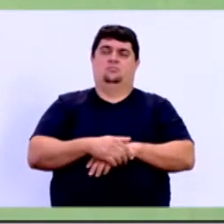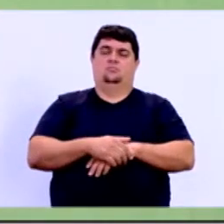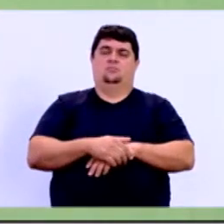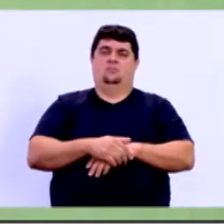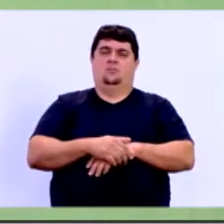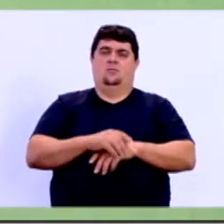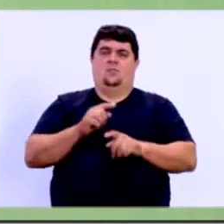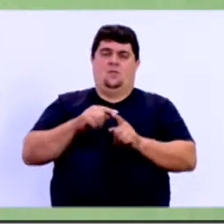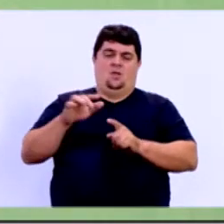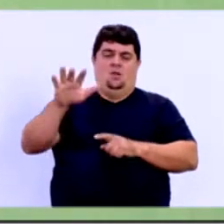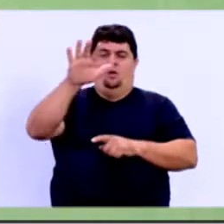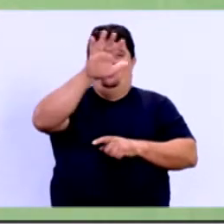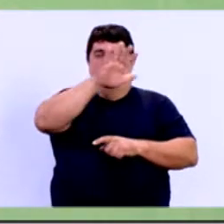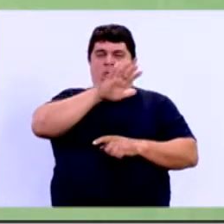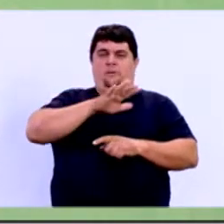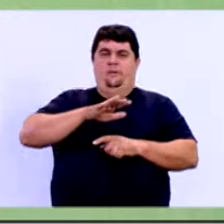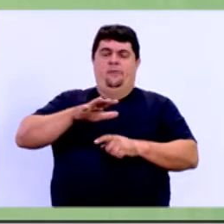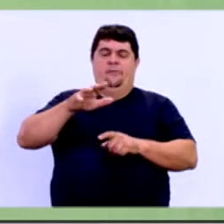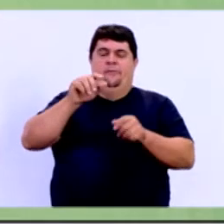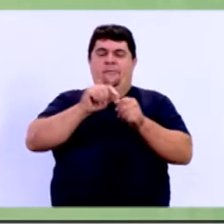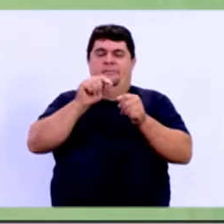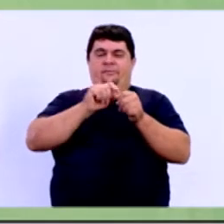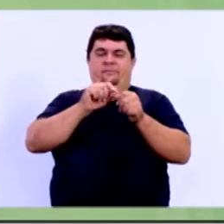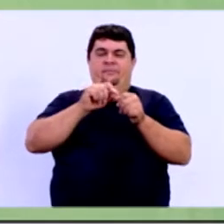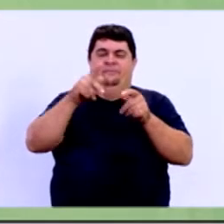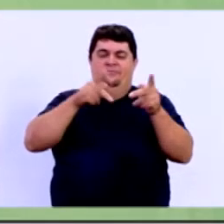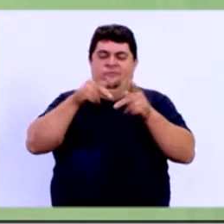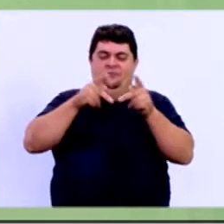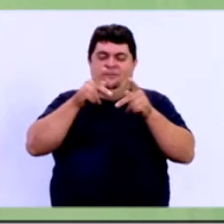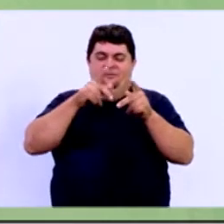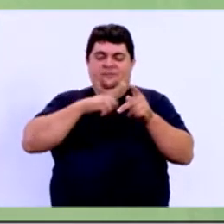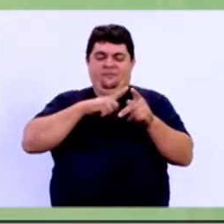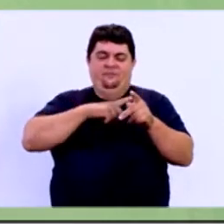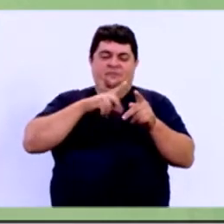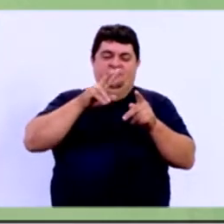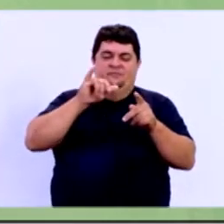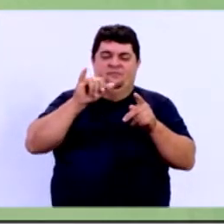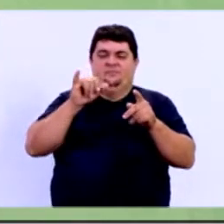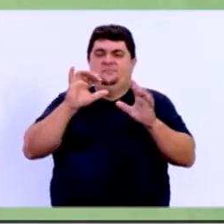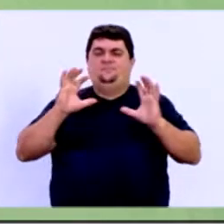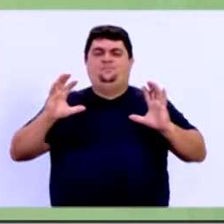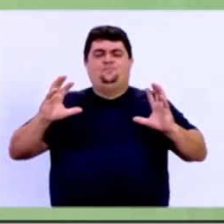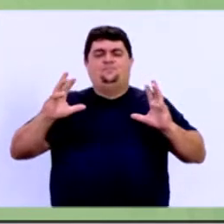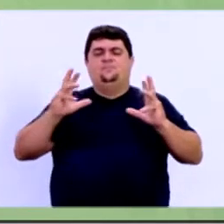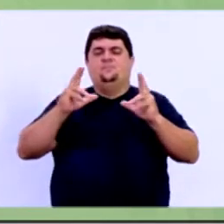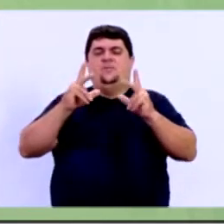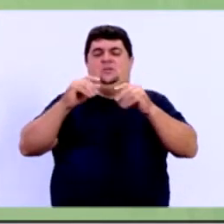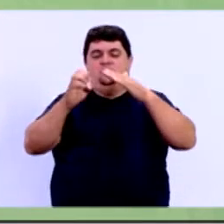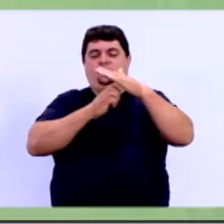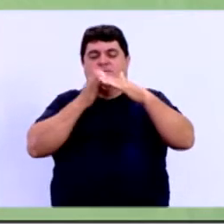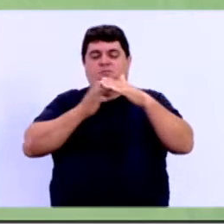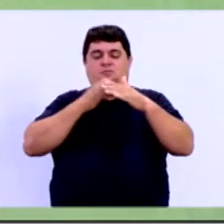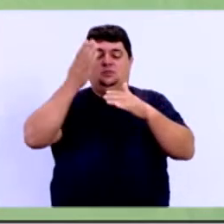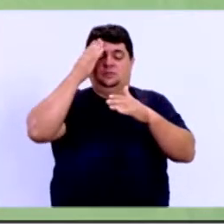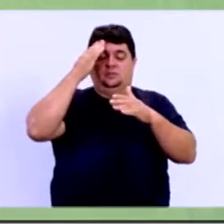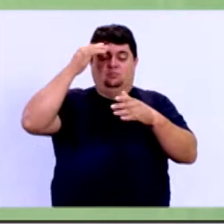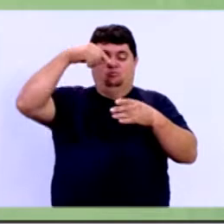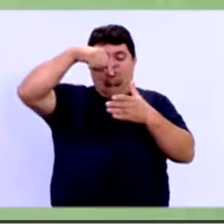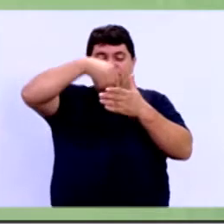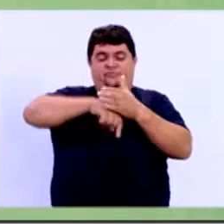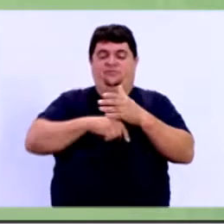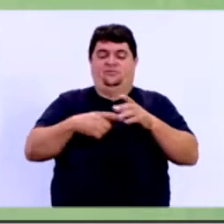forma global. Esse planejamento estratégico que vai englobar toda a organização, caro aluno.